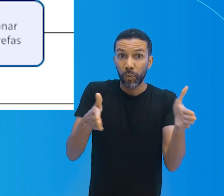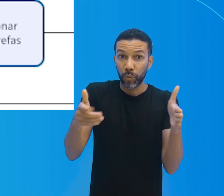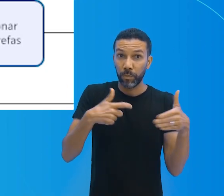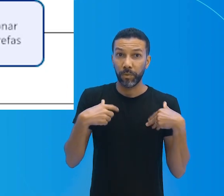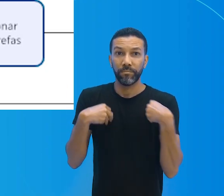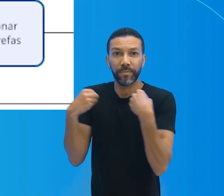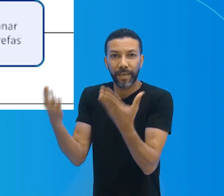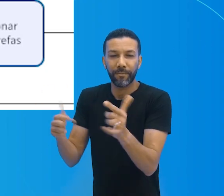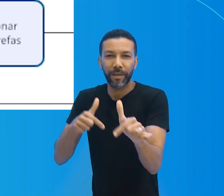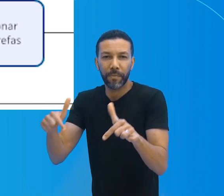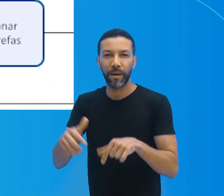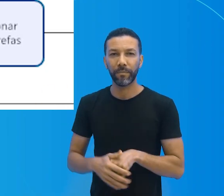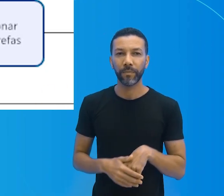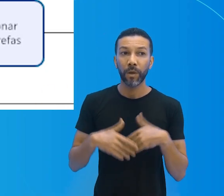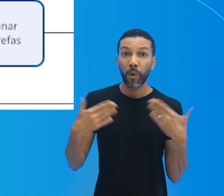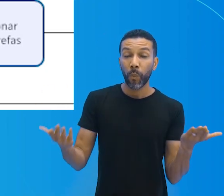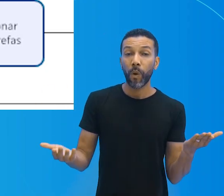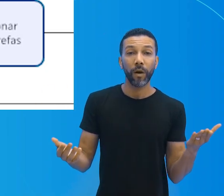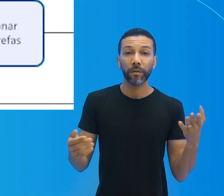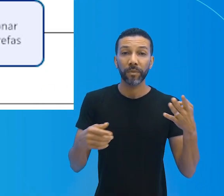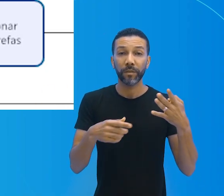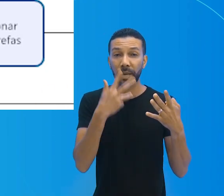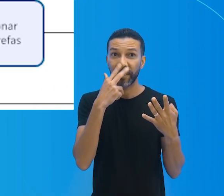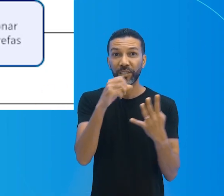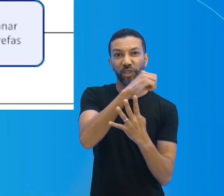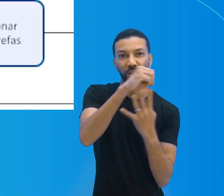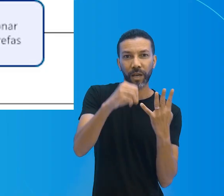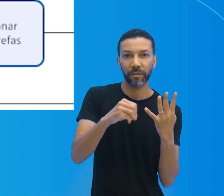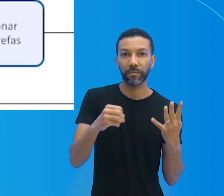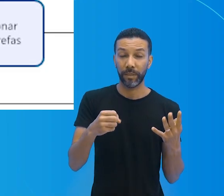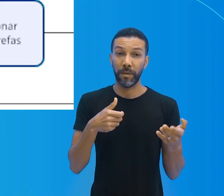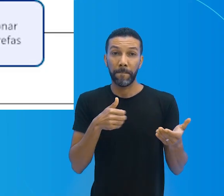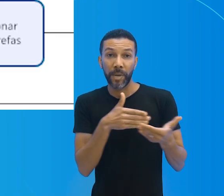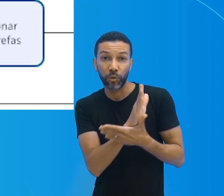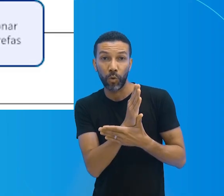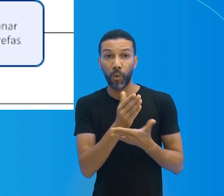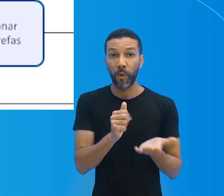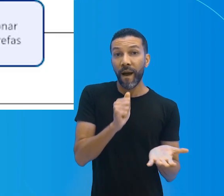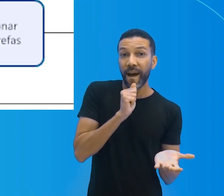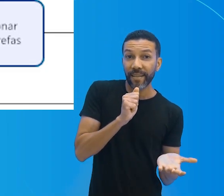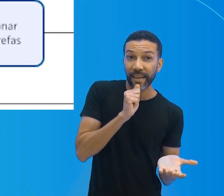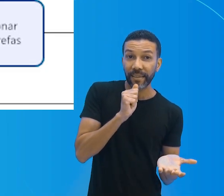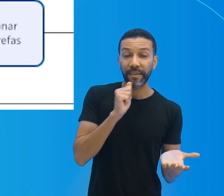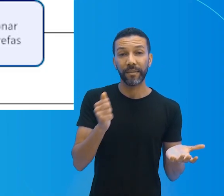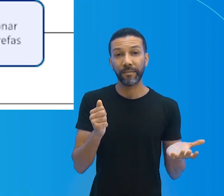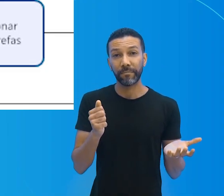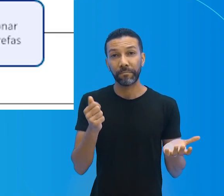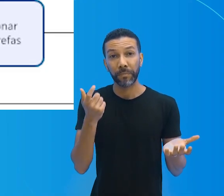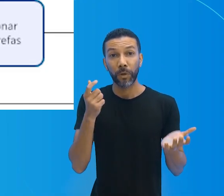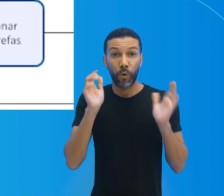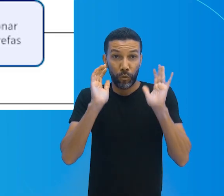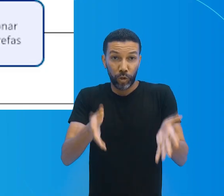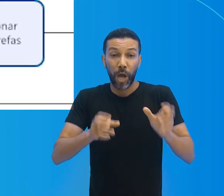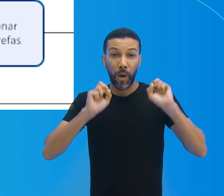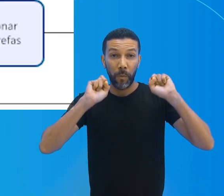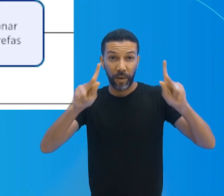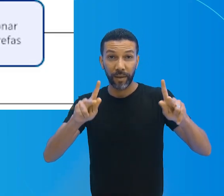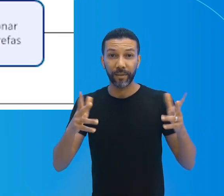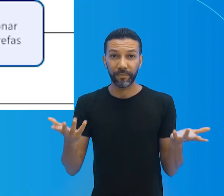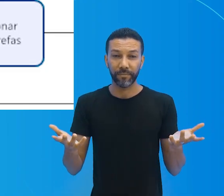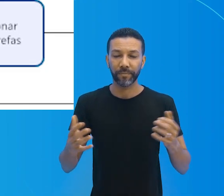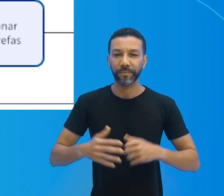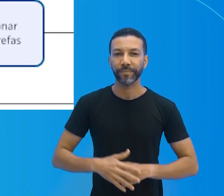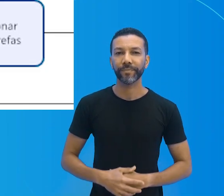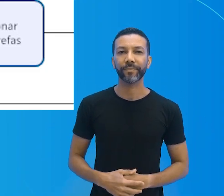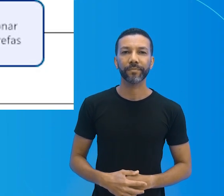dessa entrega dele e a situação que essa entrega está. Normalmente a gente inicia uma entrega com ou prevista ou já colocando ela